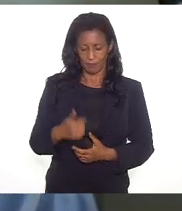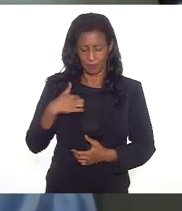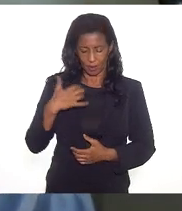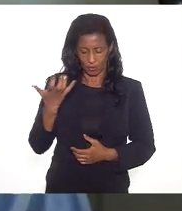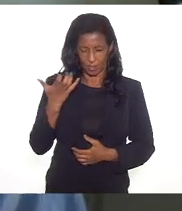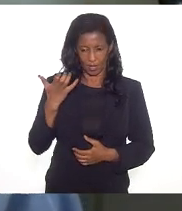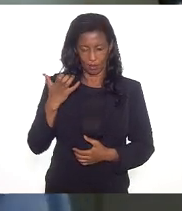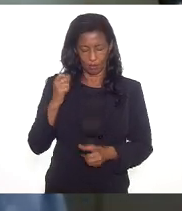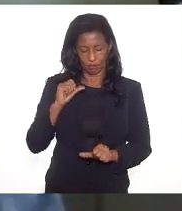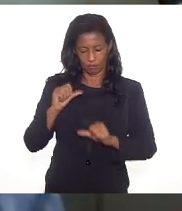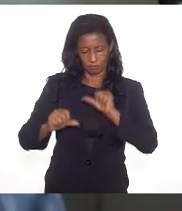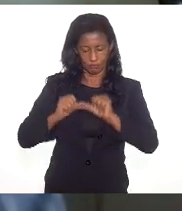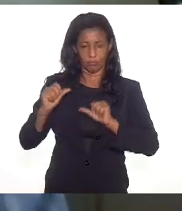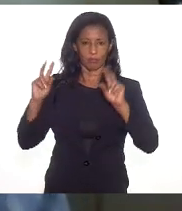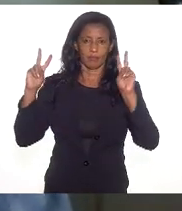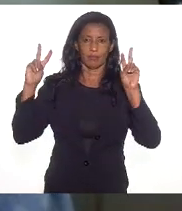tema.